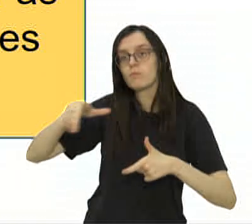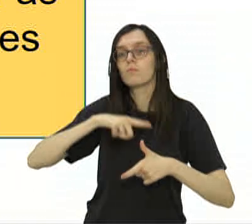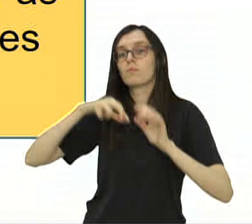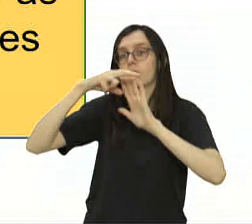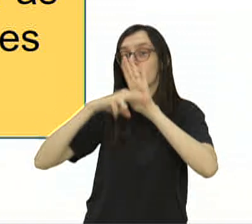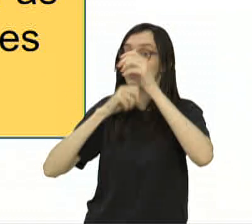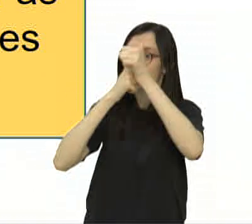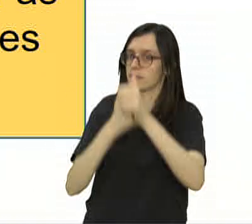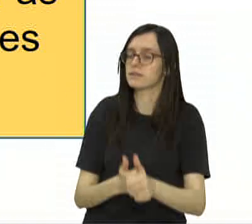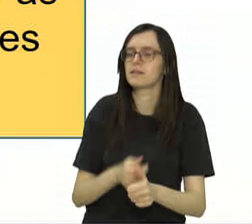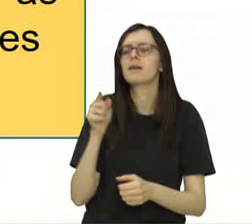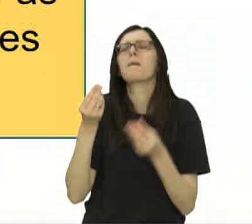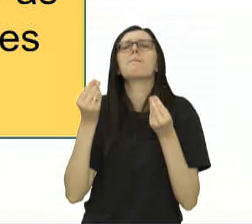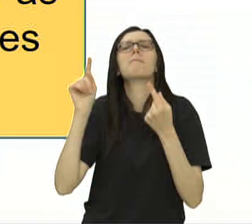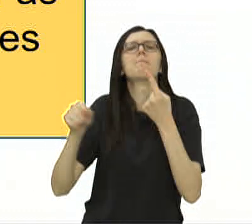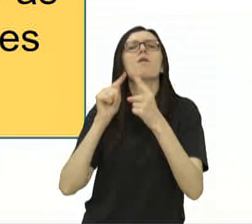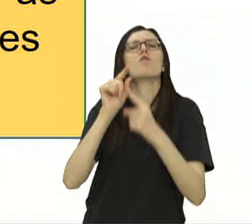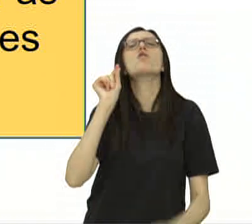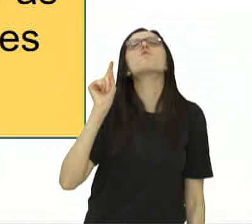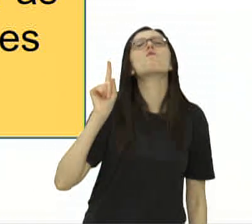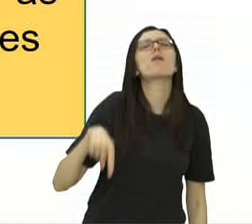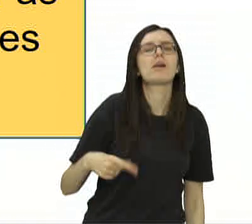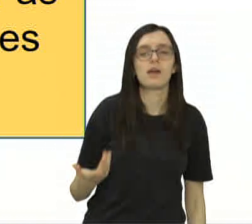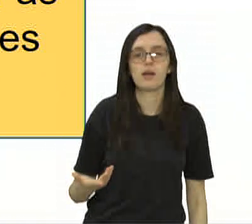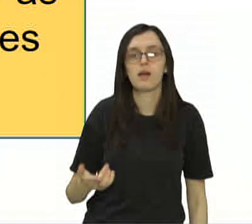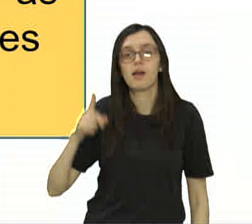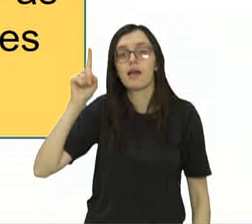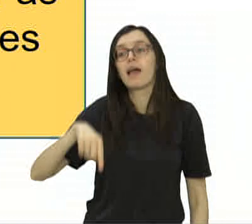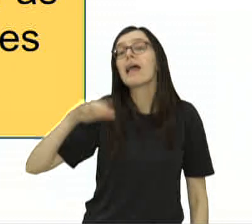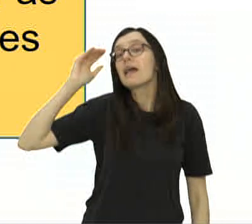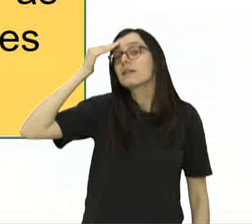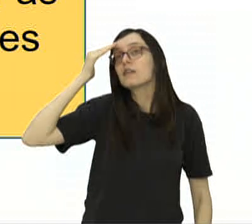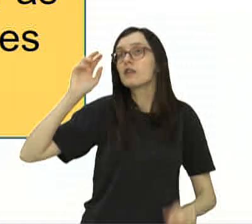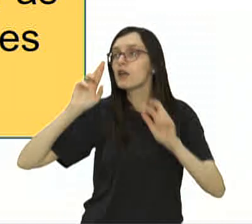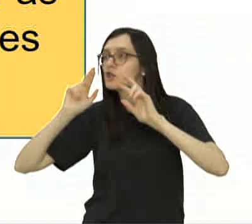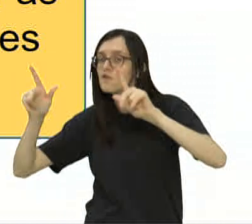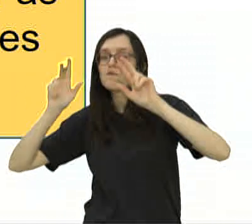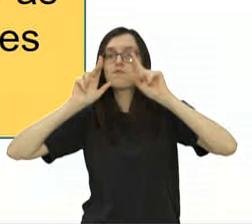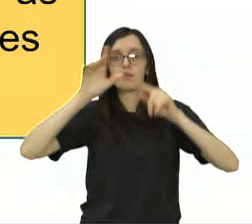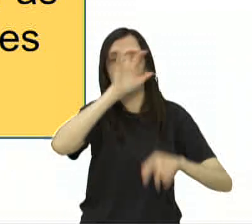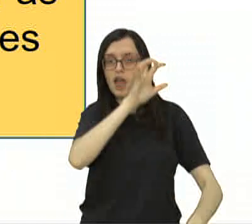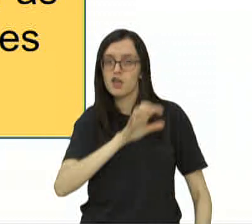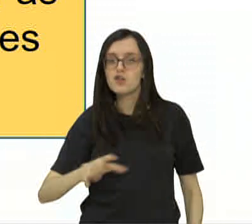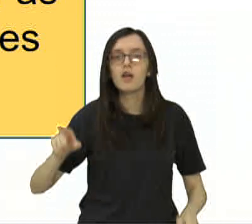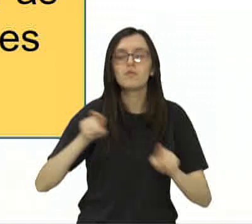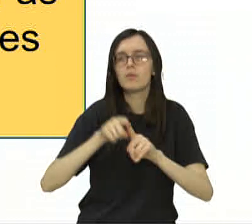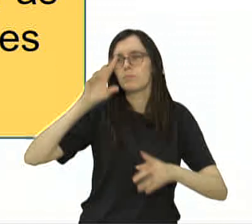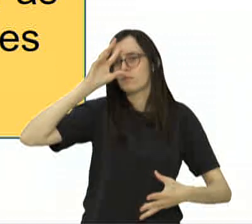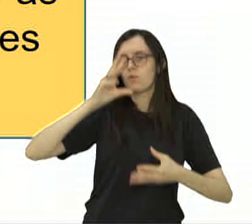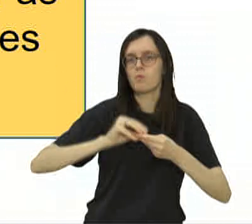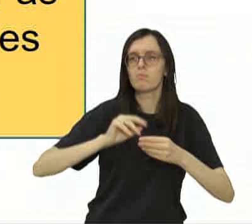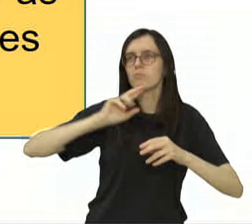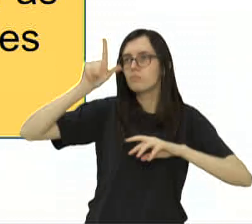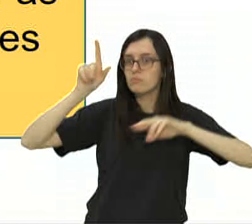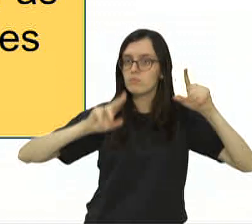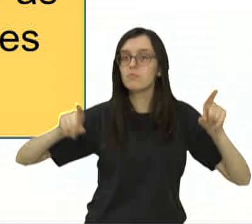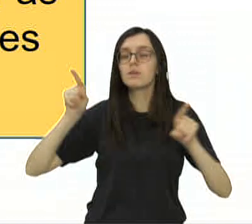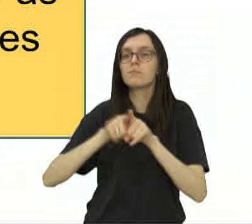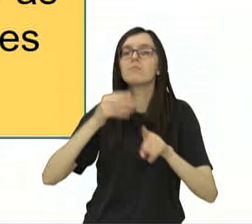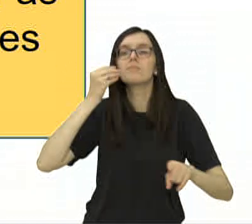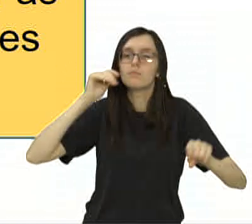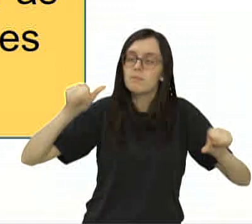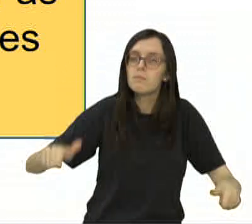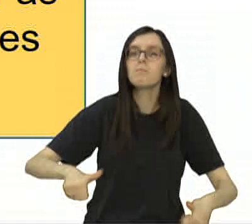específicos. Para que serve a regionalização? Para poder entender as diferenças regionais, compreender essas diferenças e